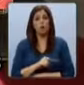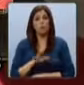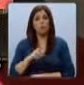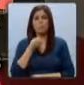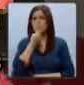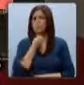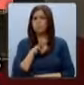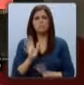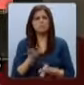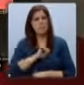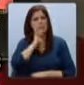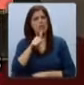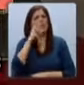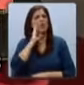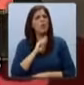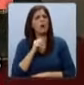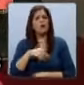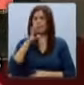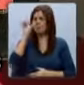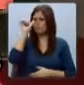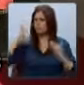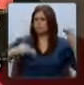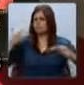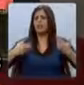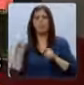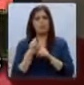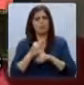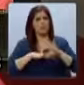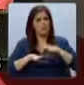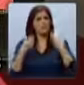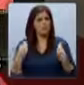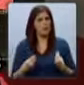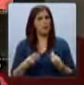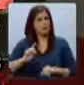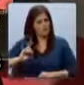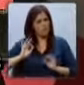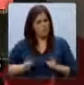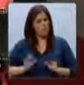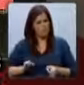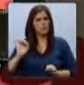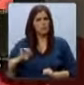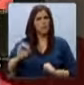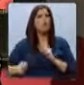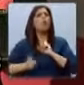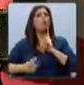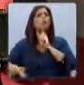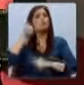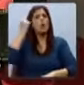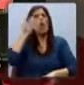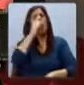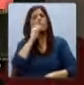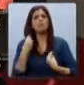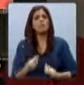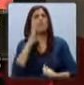vergonha de nos gabar das coisas que fazemos bem e gabar daquilo que fazemos bem e daquilo que conseguimos e também de ser bons alunos não é